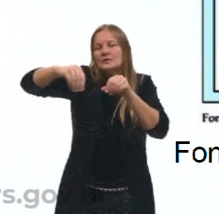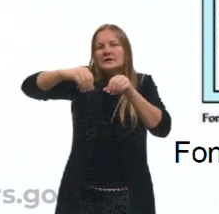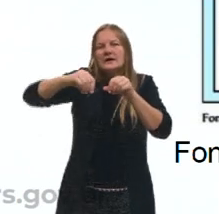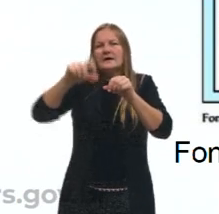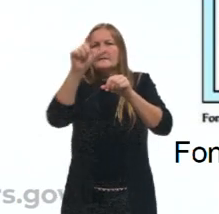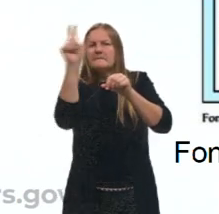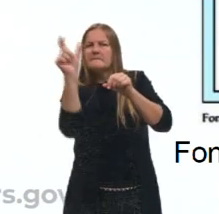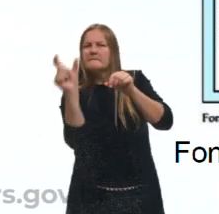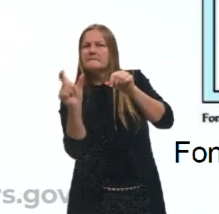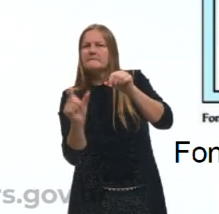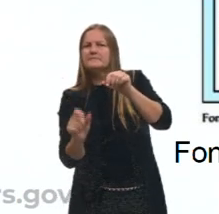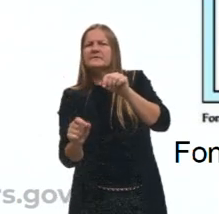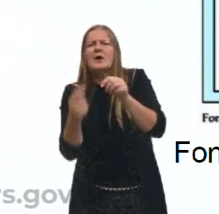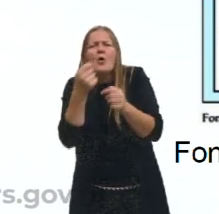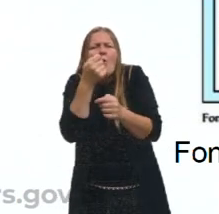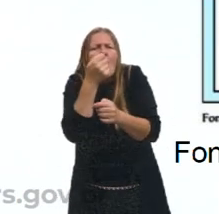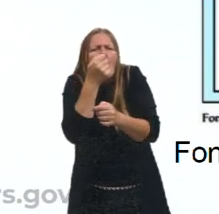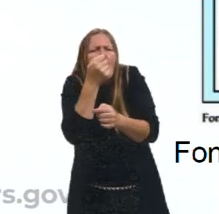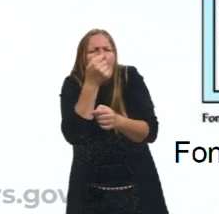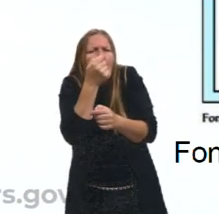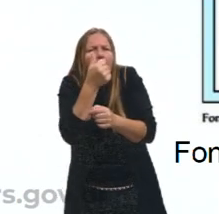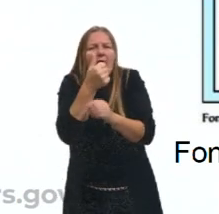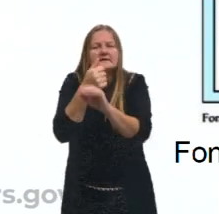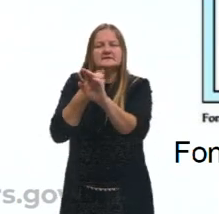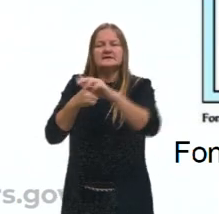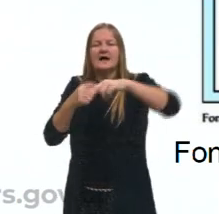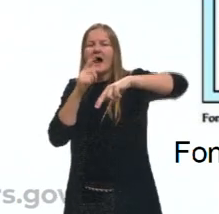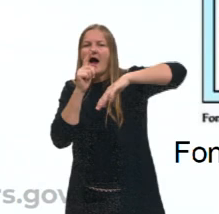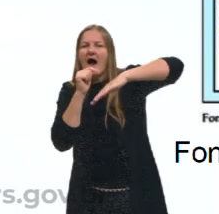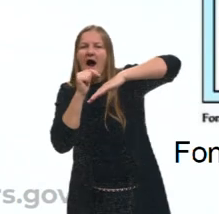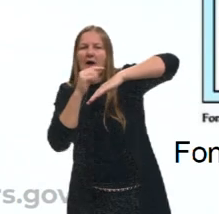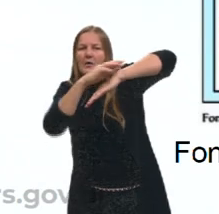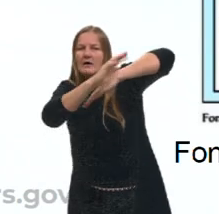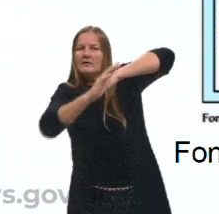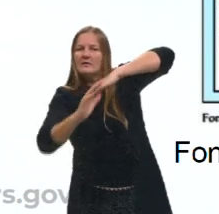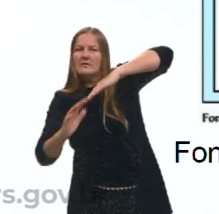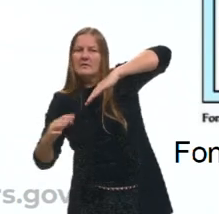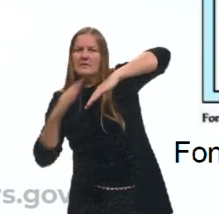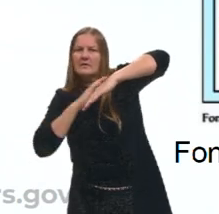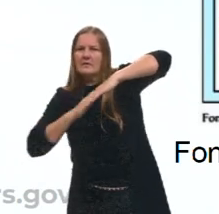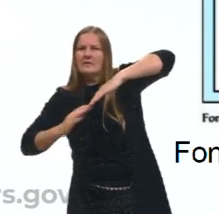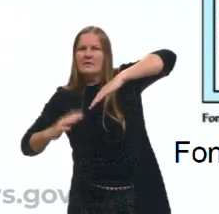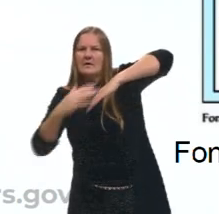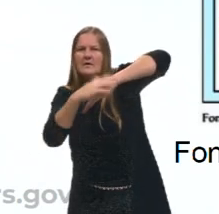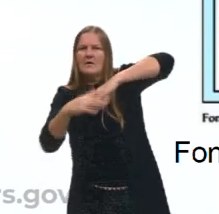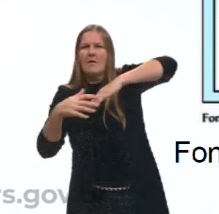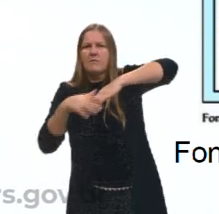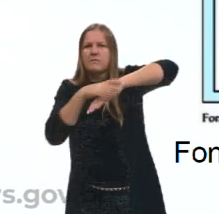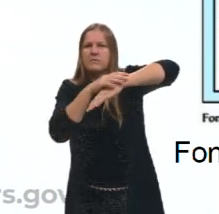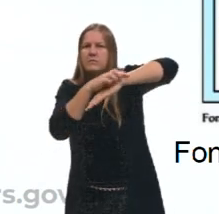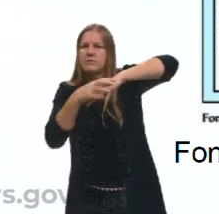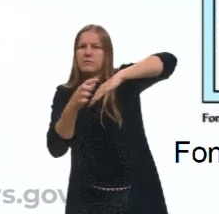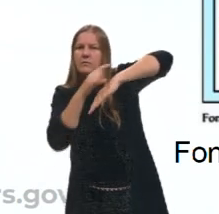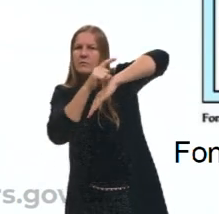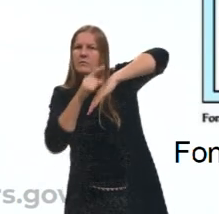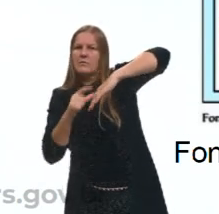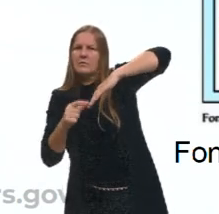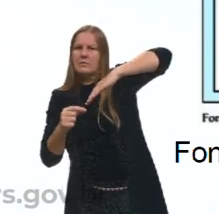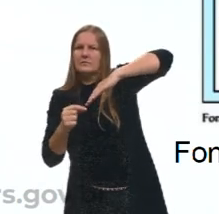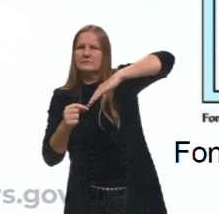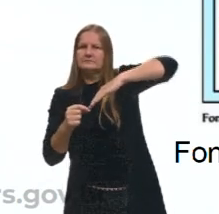que tá completa quase completamente cercada pelo oceano né atenção uma ligação Zinho ali com continente